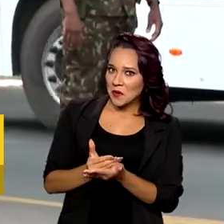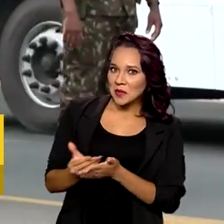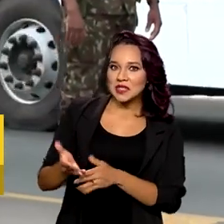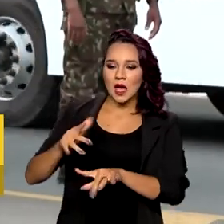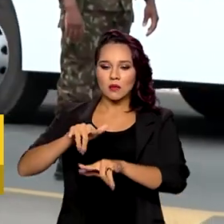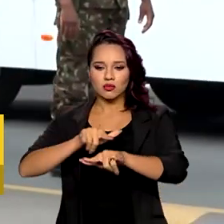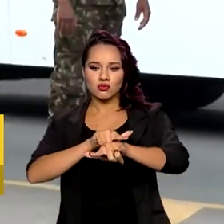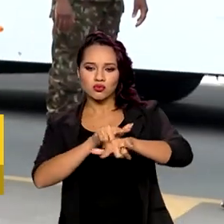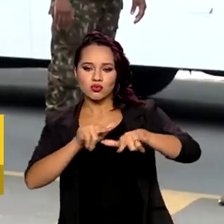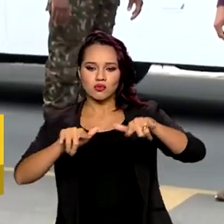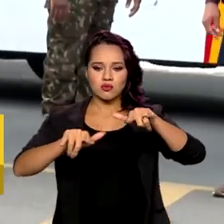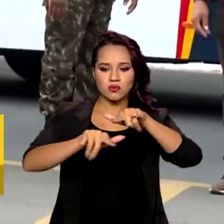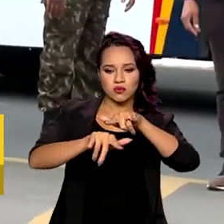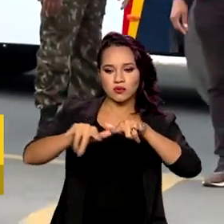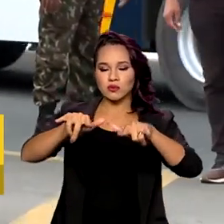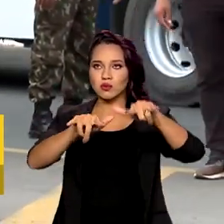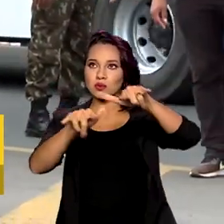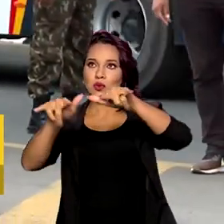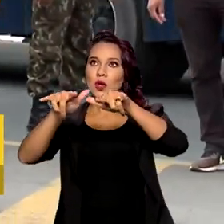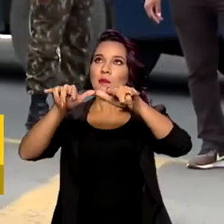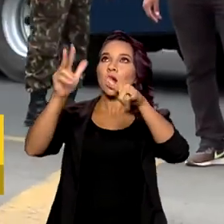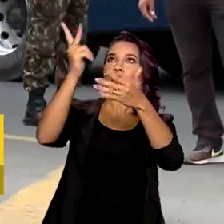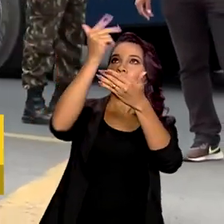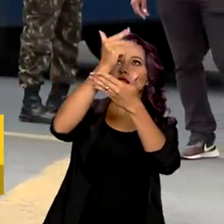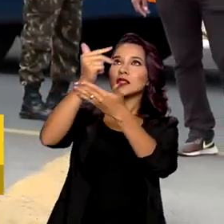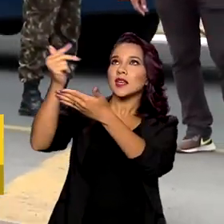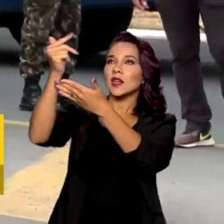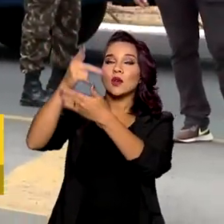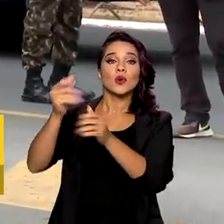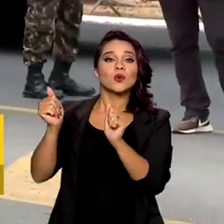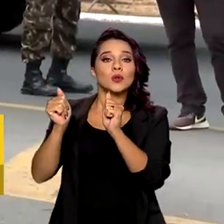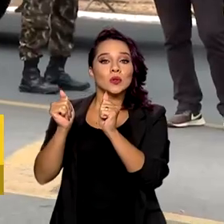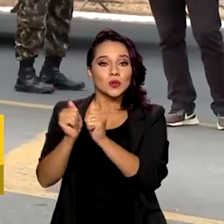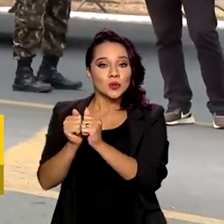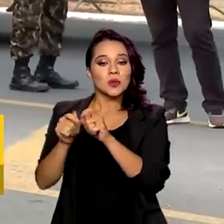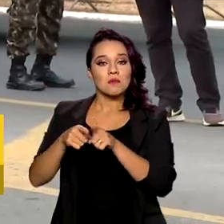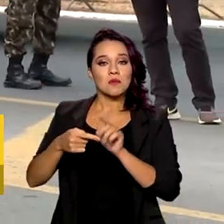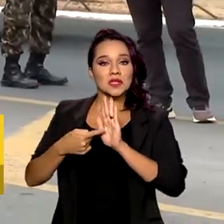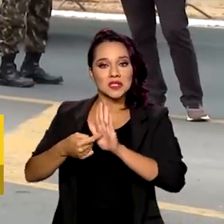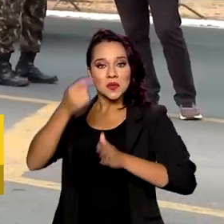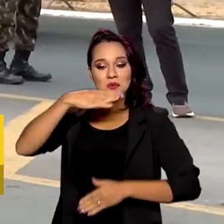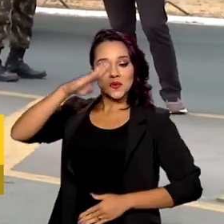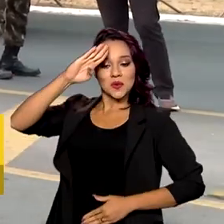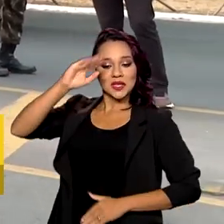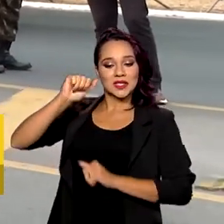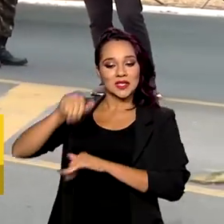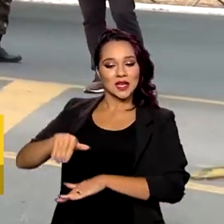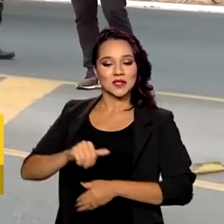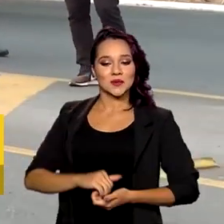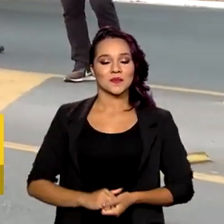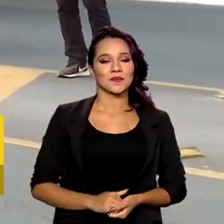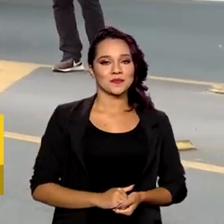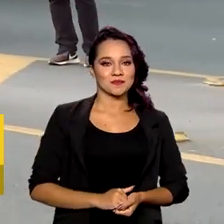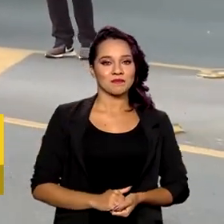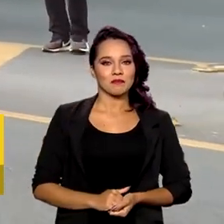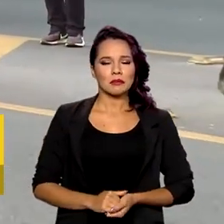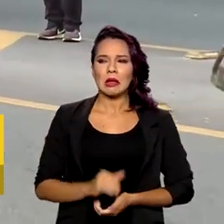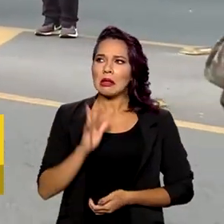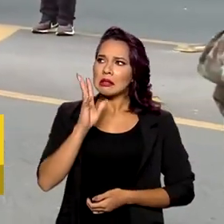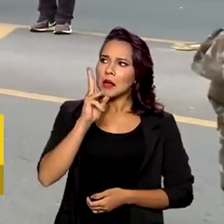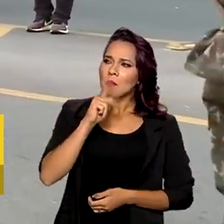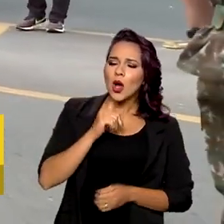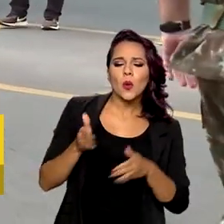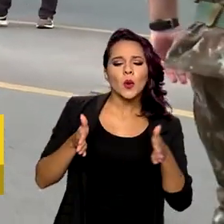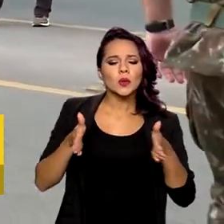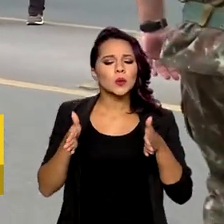que possam realizar a escrita, junto com a apresentação também do Exército, aí dando abertura ao nosso desfile. E demora quanto tempo, mais